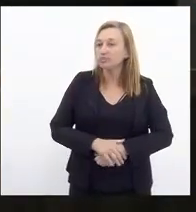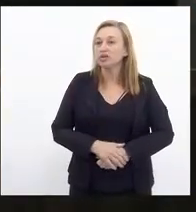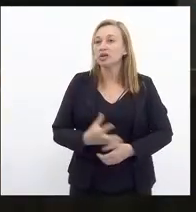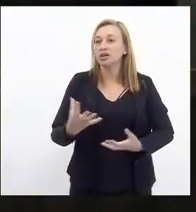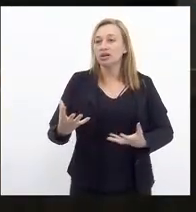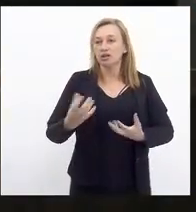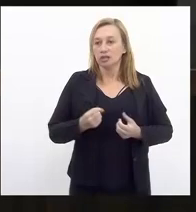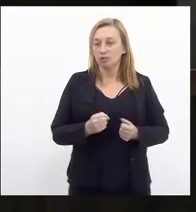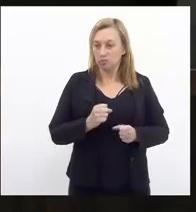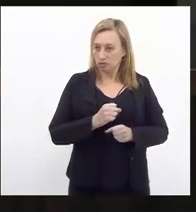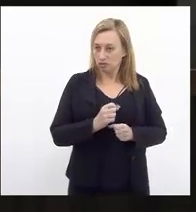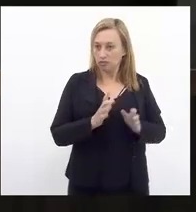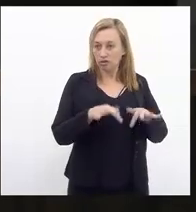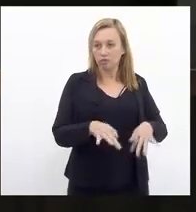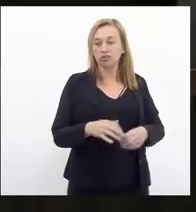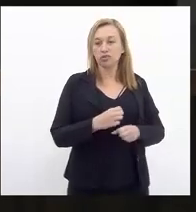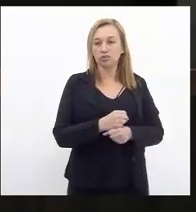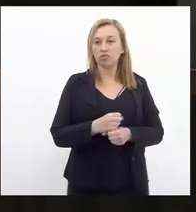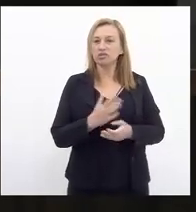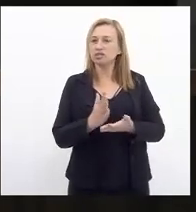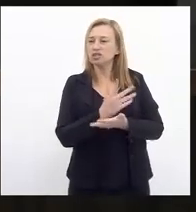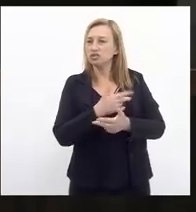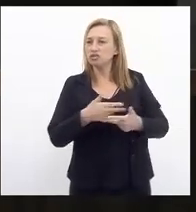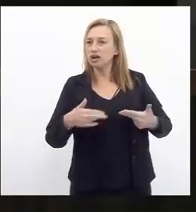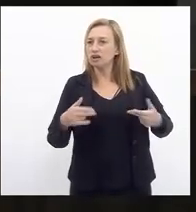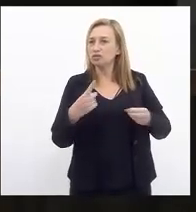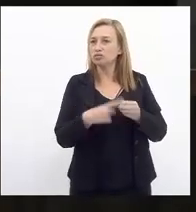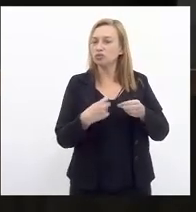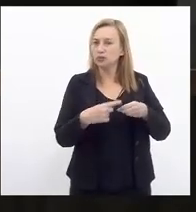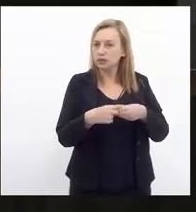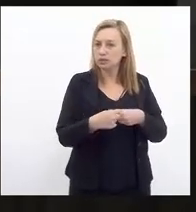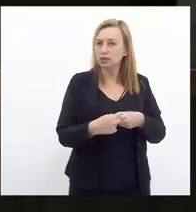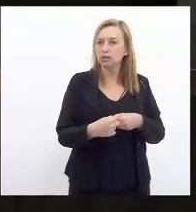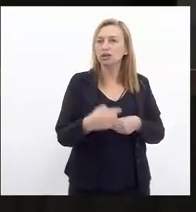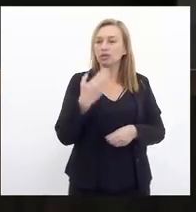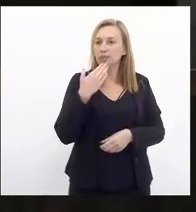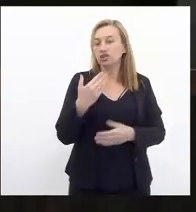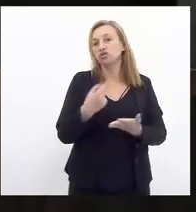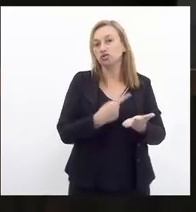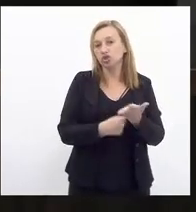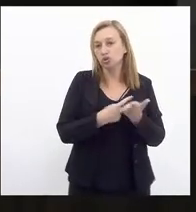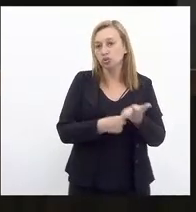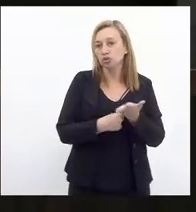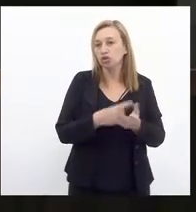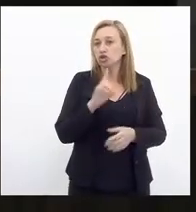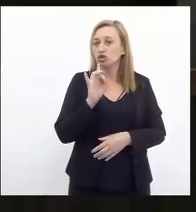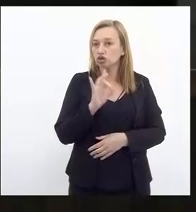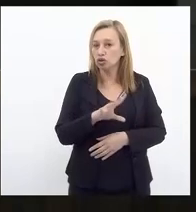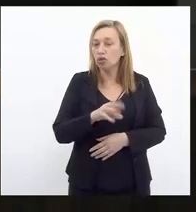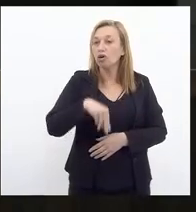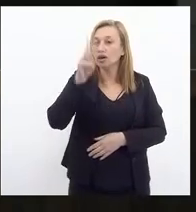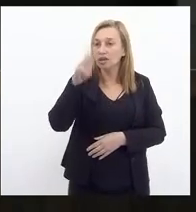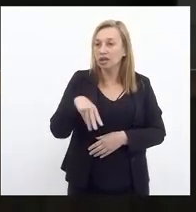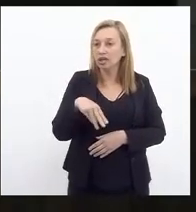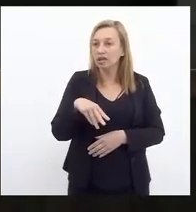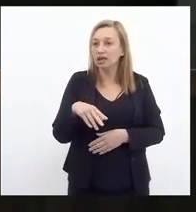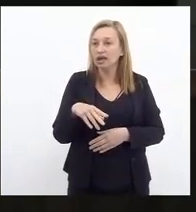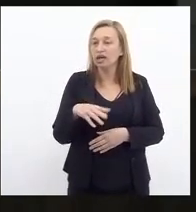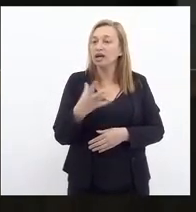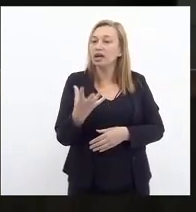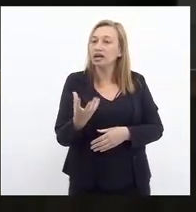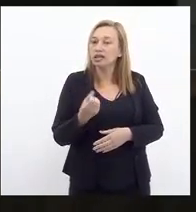recebo desde o final do ano de vários municípios é o pedido de ajuda porque só quem está recebendo